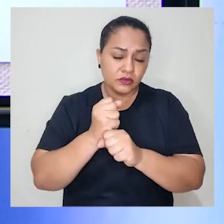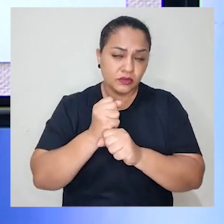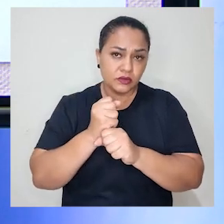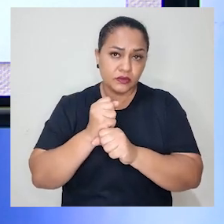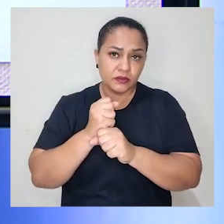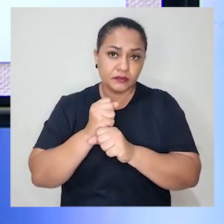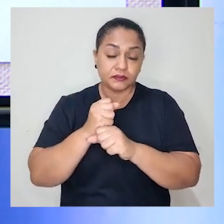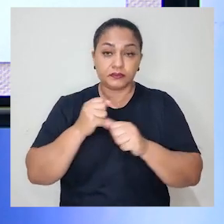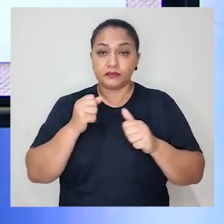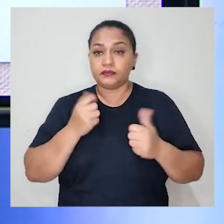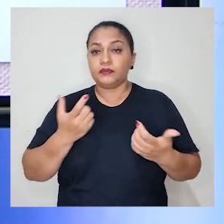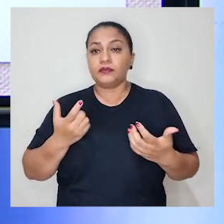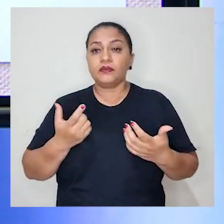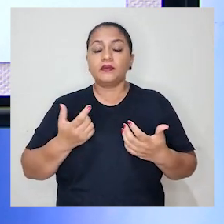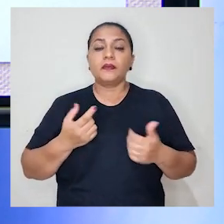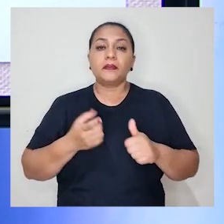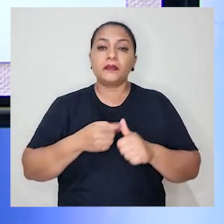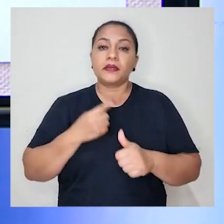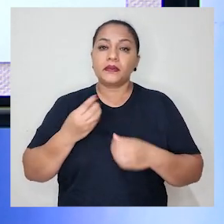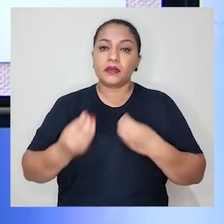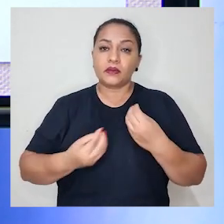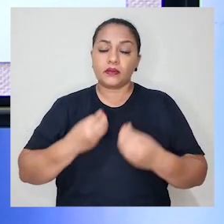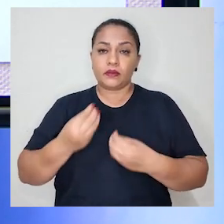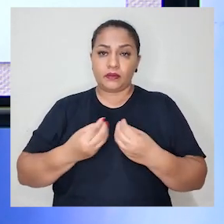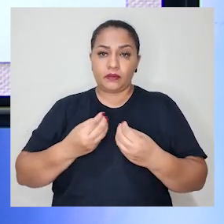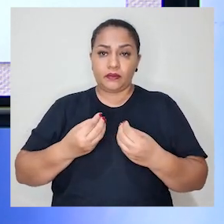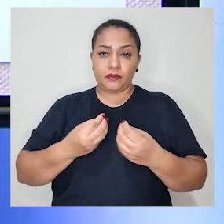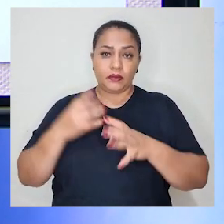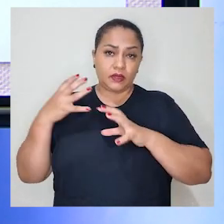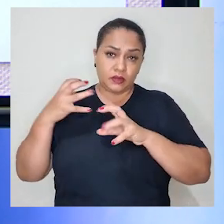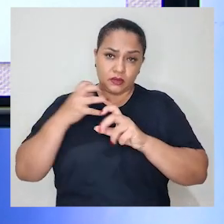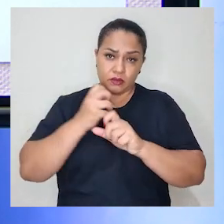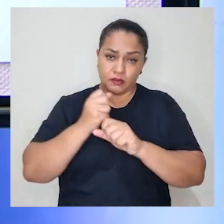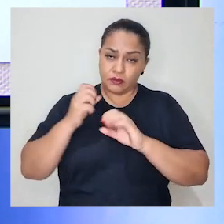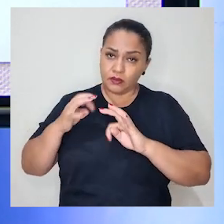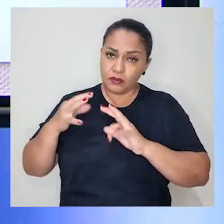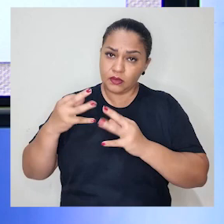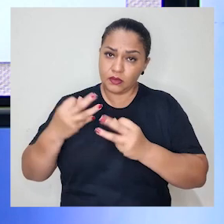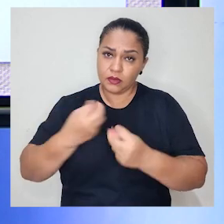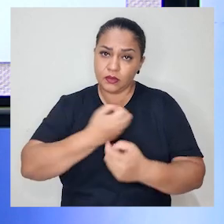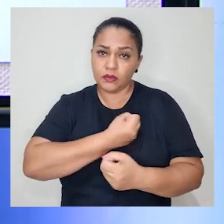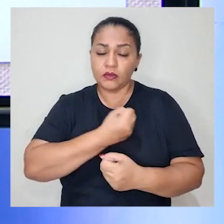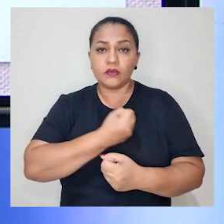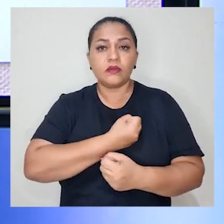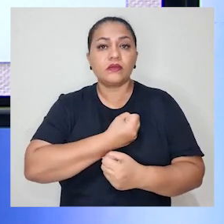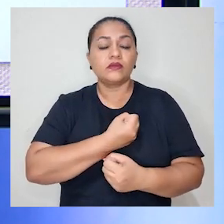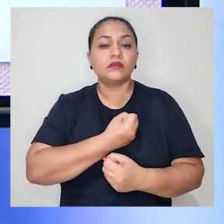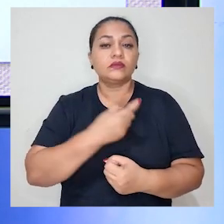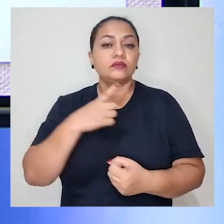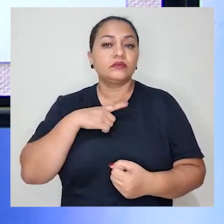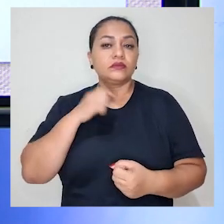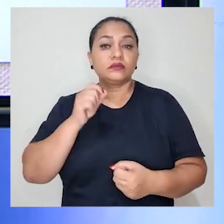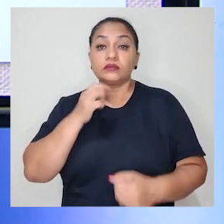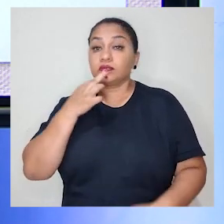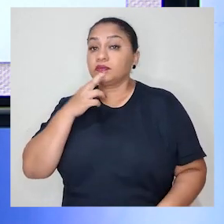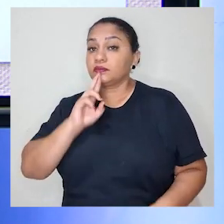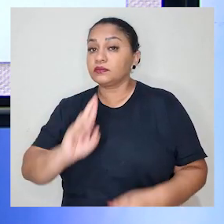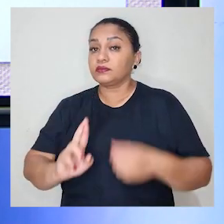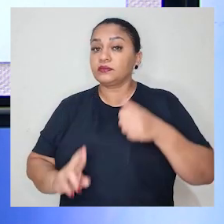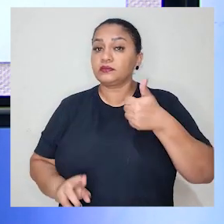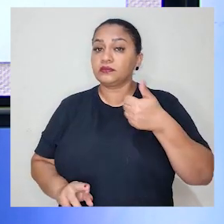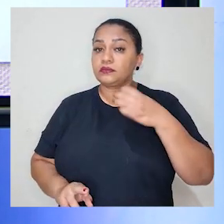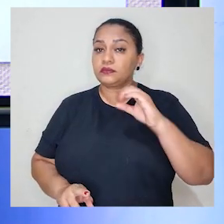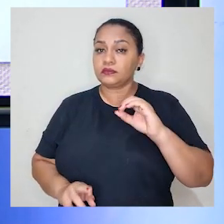algarismos. Primeiro passo para resolver. Somando tudo aqui, nós chegamos nesse resultado,